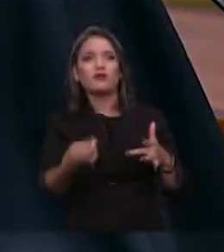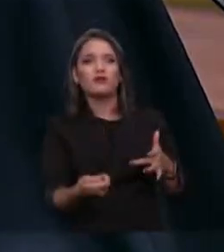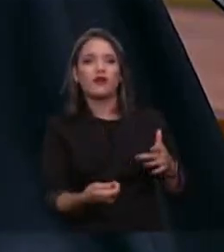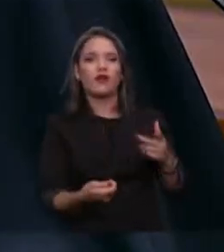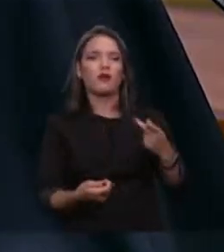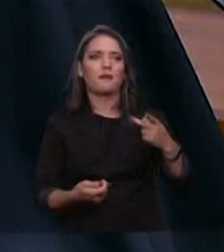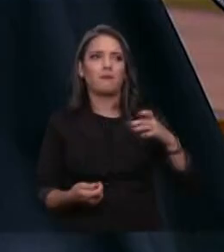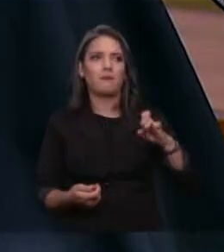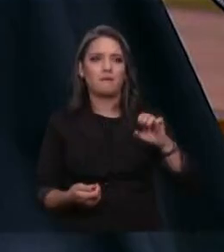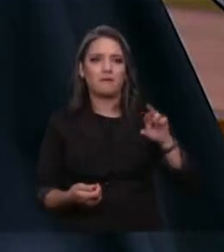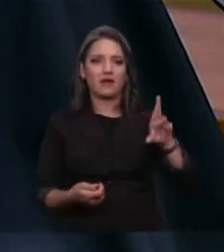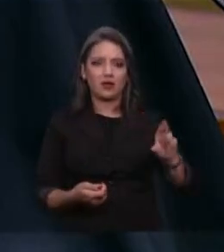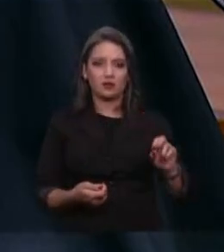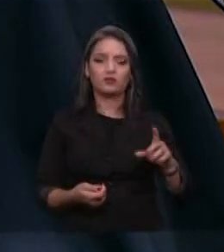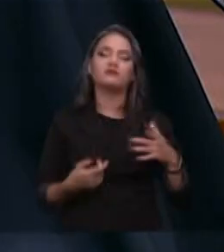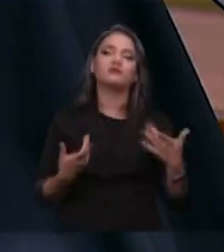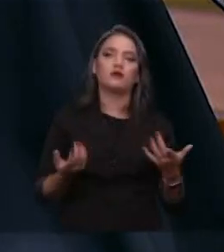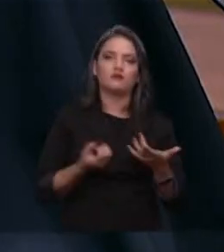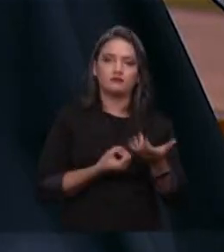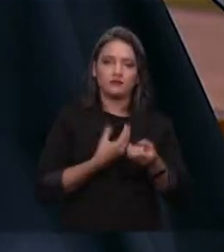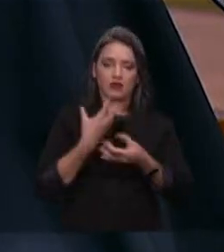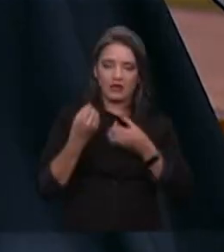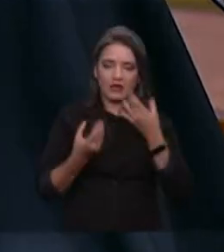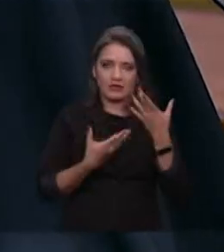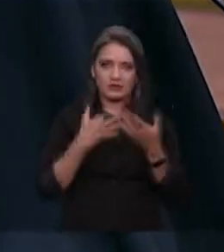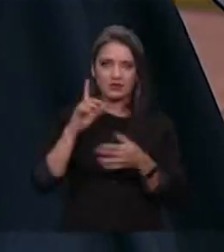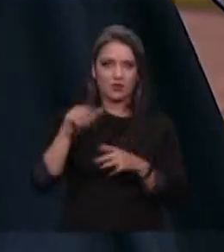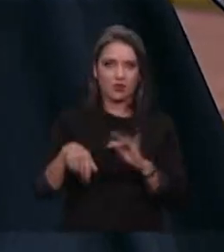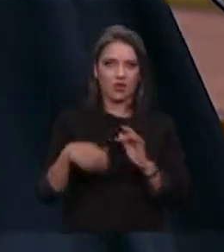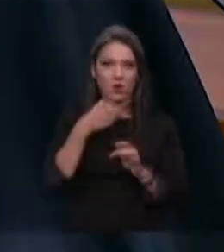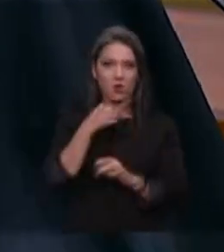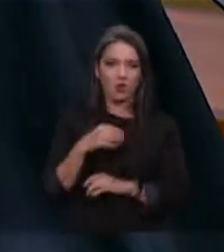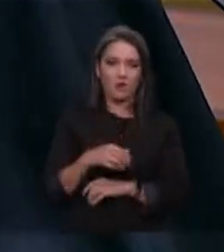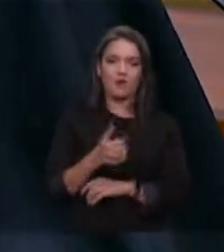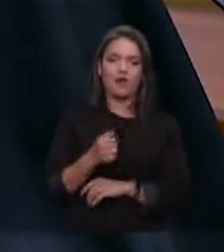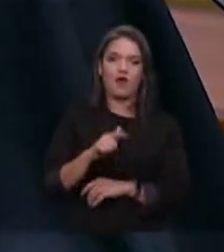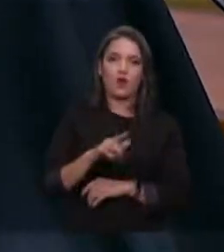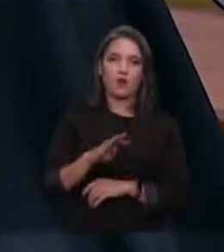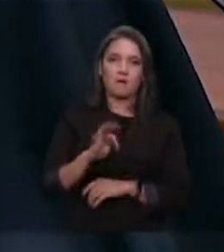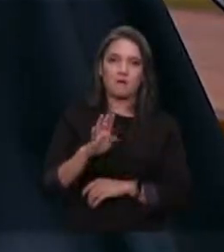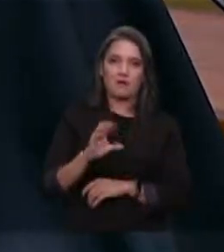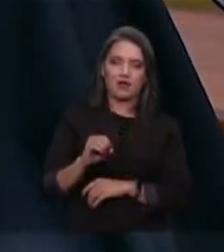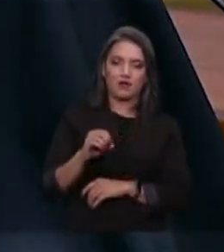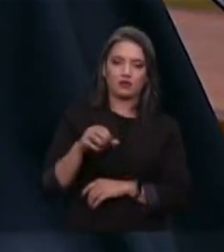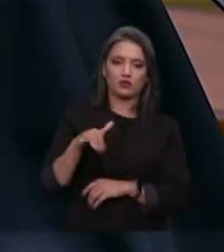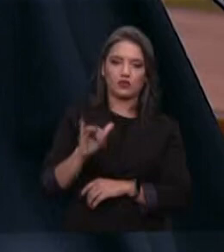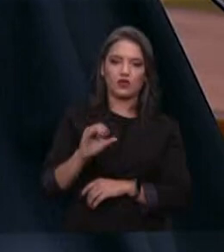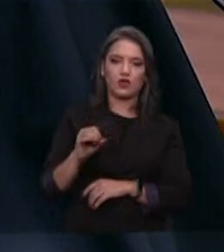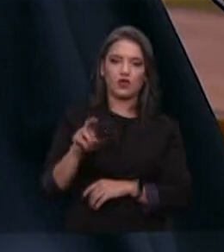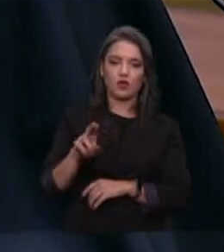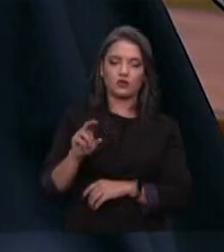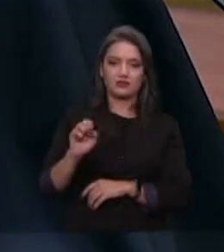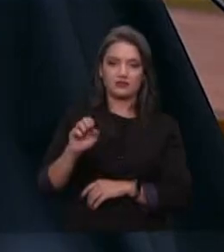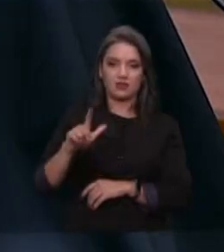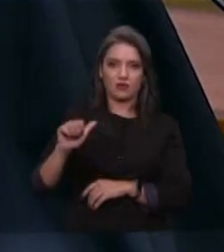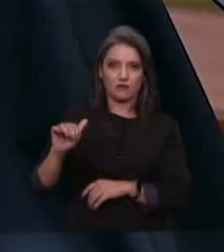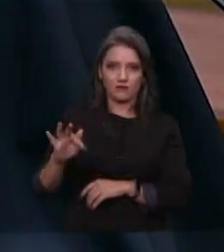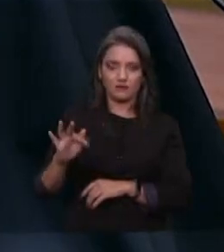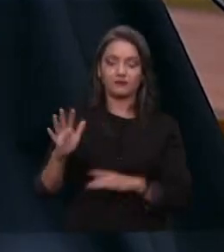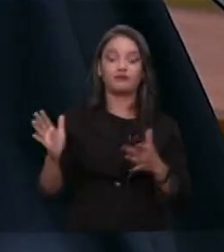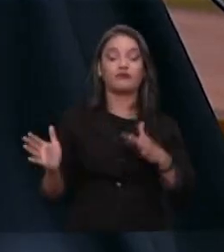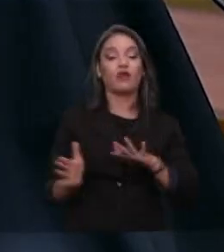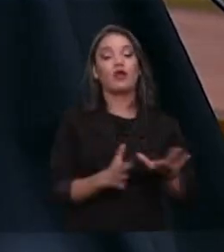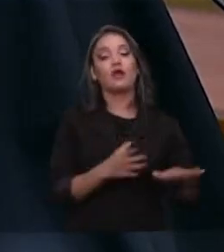BR. Declarações complementar número 1 de Alberto Youssef. Objetivando demonstrar a alegada ascendência política do acusado